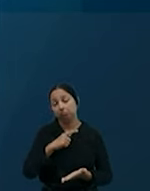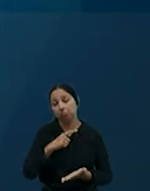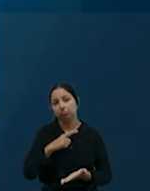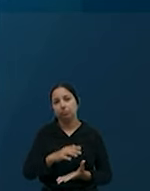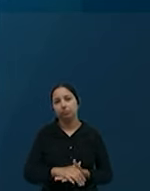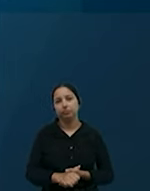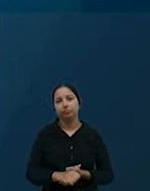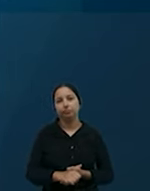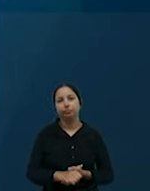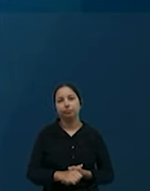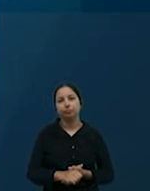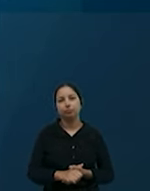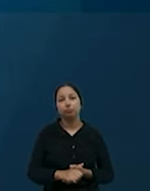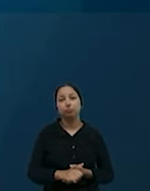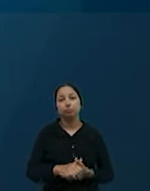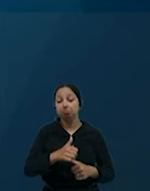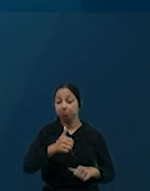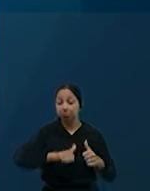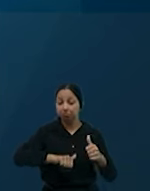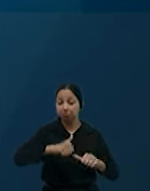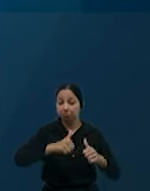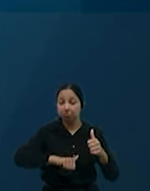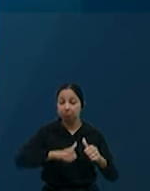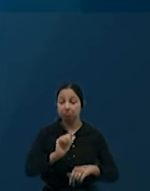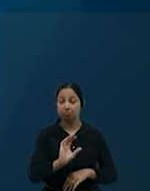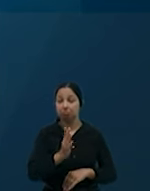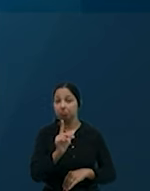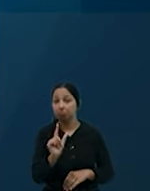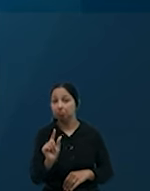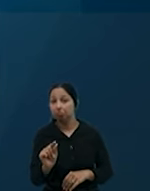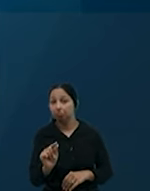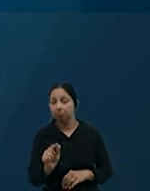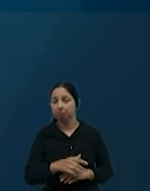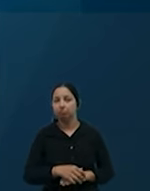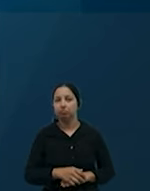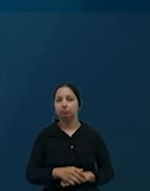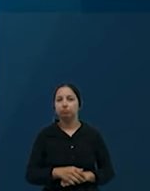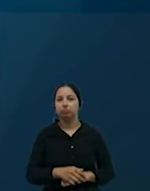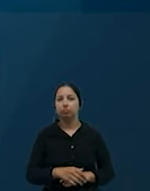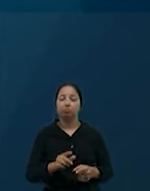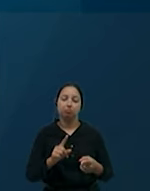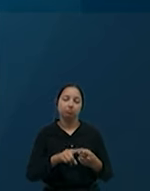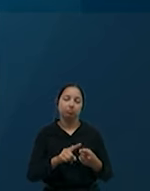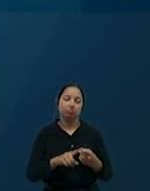a causalidade, dentro do aspecto da causalidade. Então, com relação a esse primeiro tópico, eu